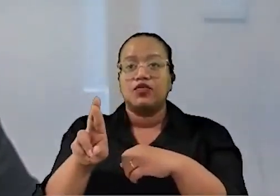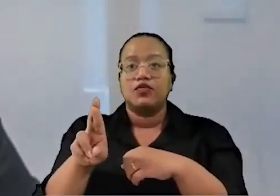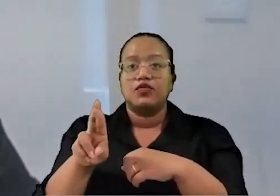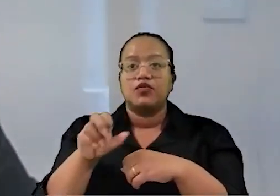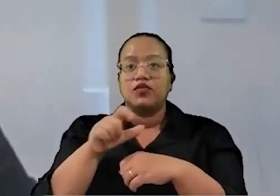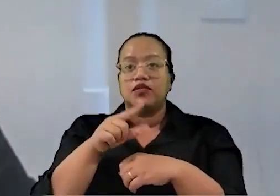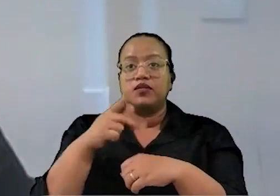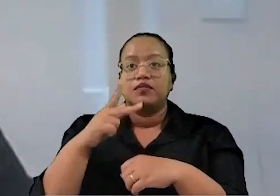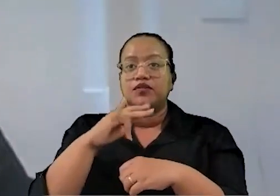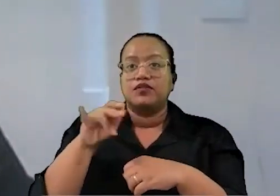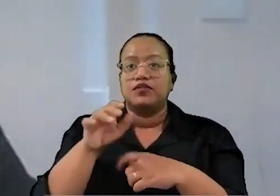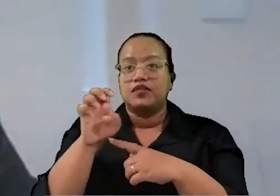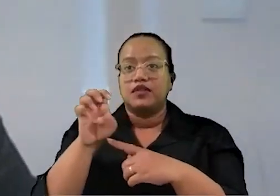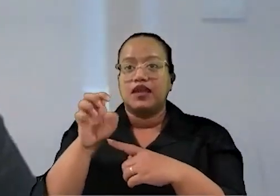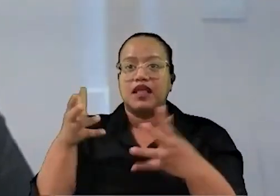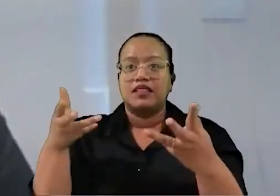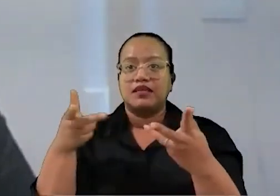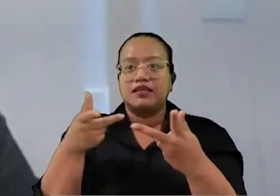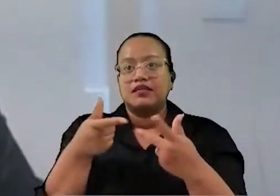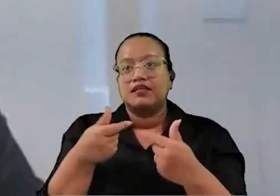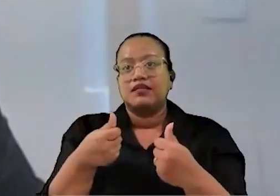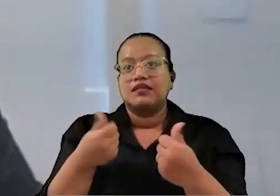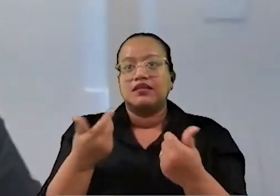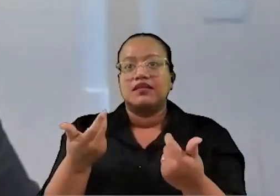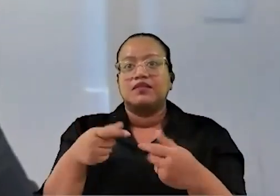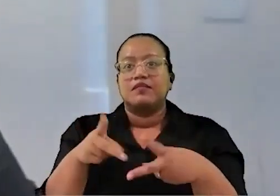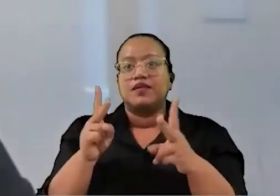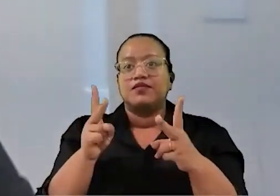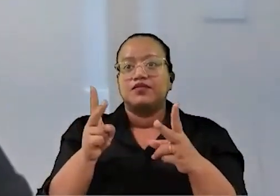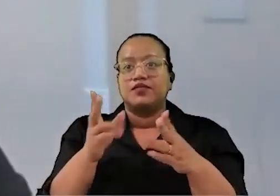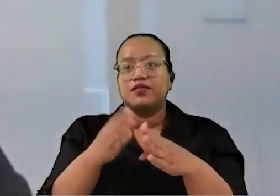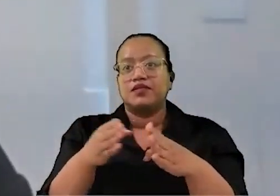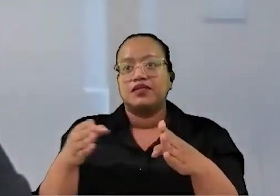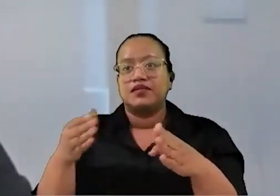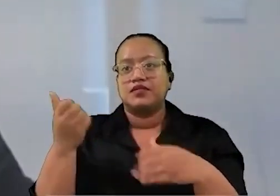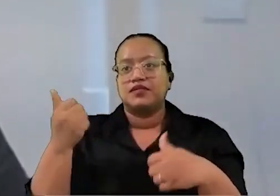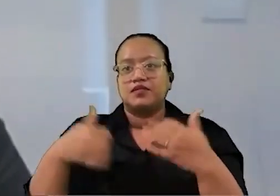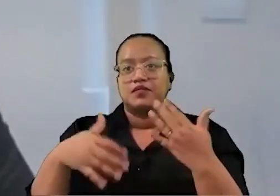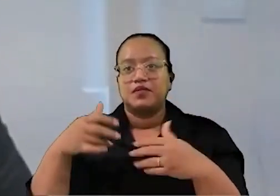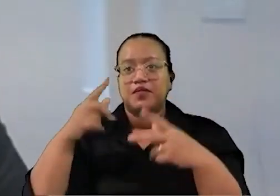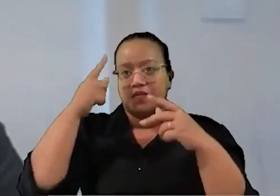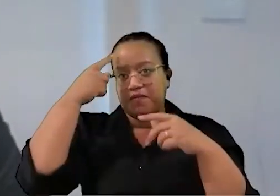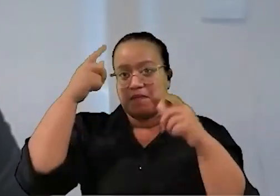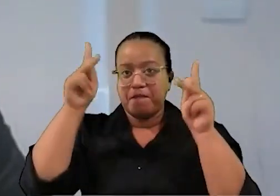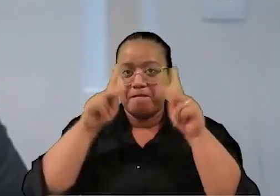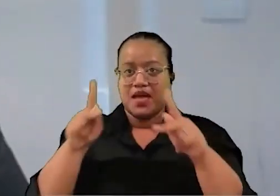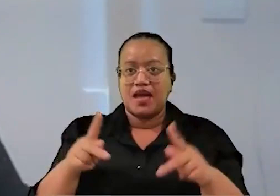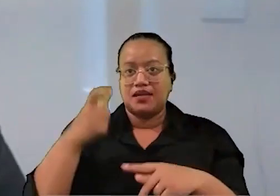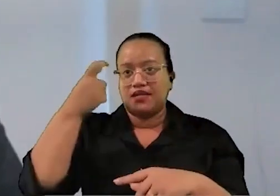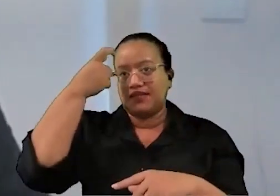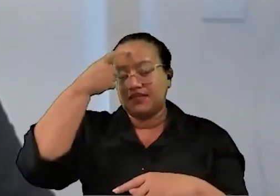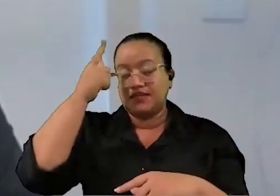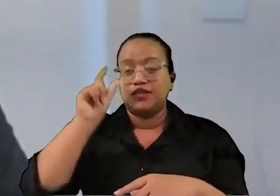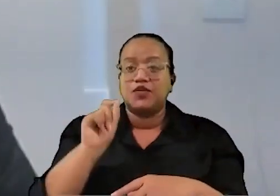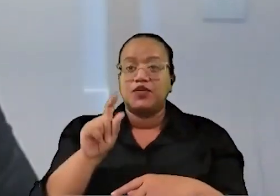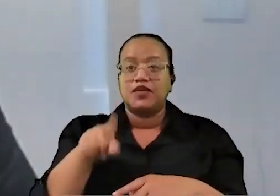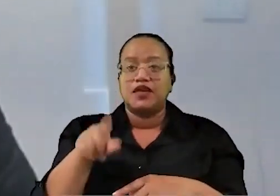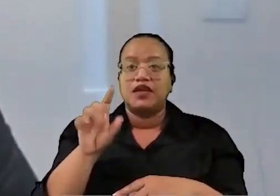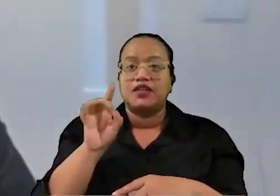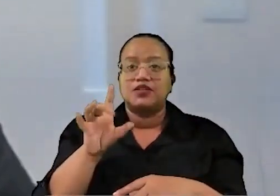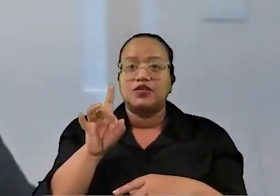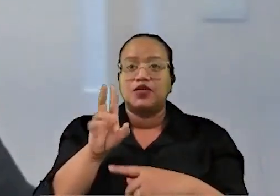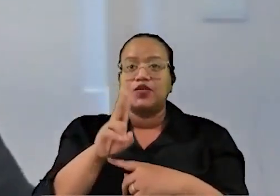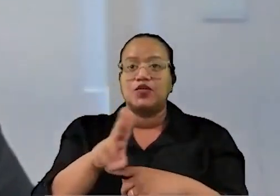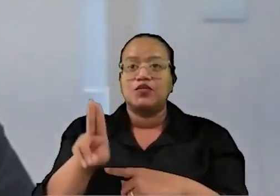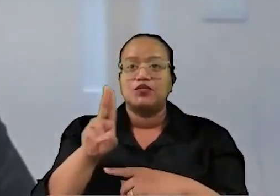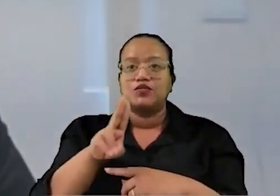aí com paz na consciência, só esclarecer, eu sou só um usuário que tem o privilégio aí de ser ouvido, né, pela equipe